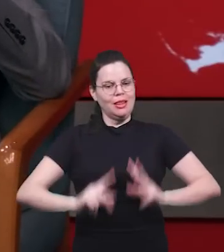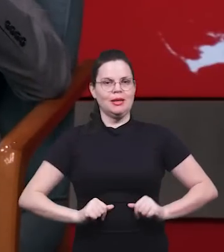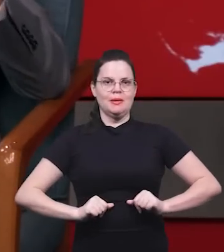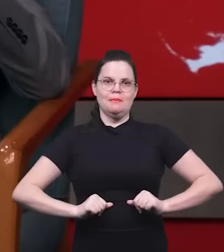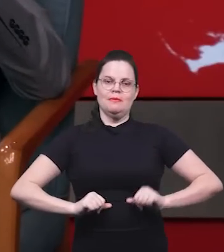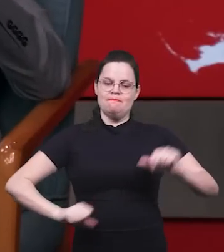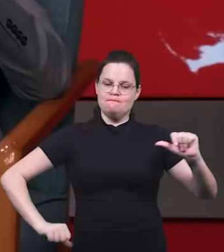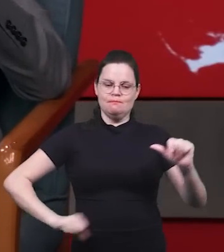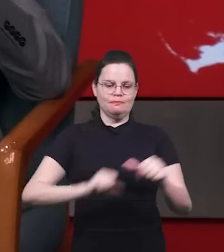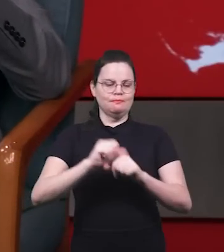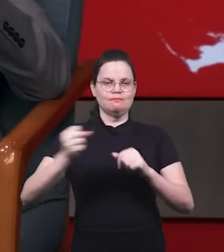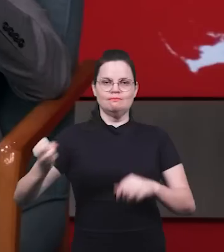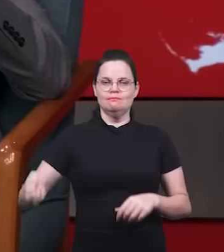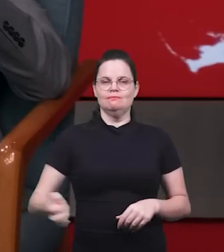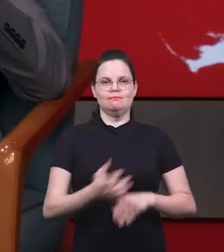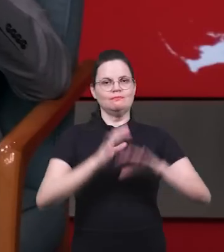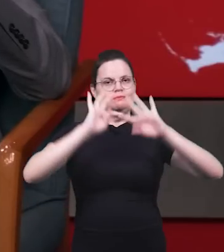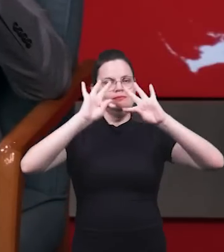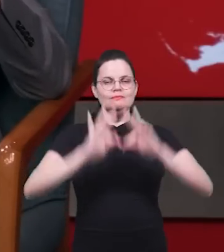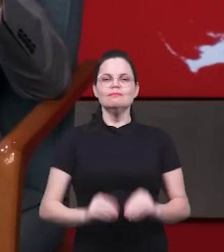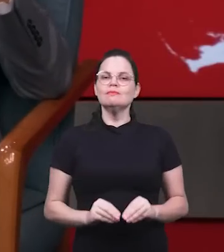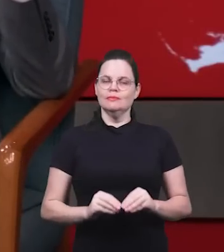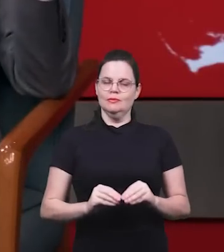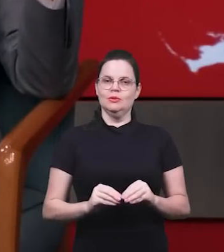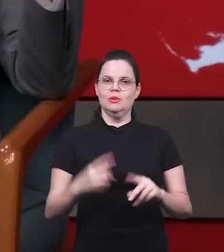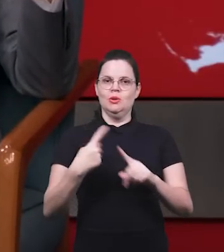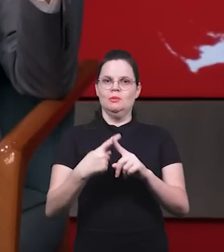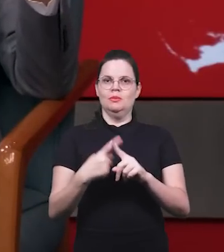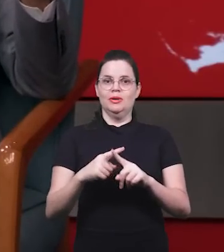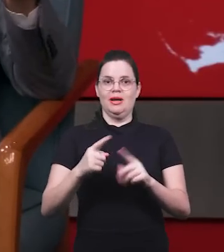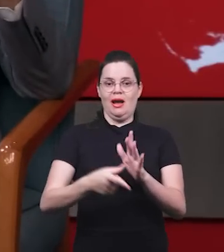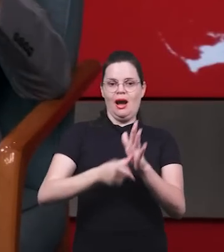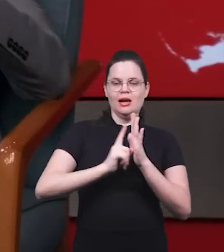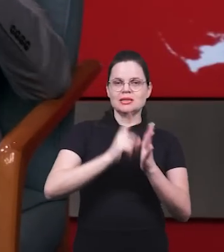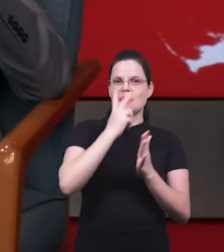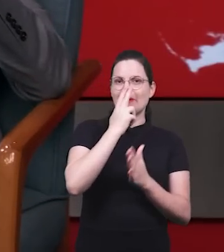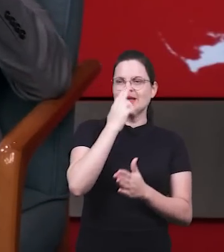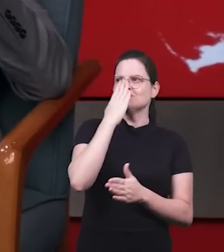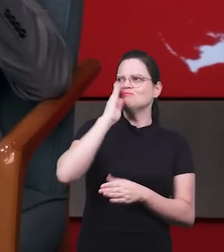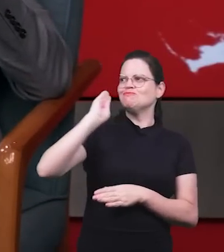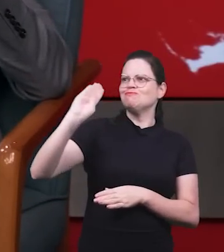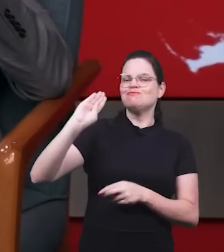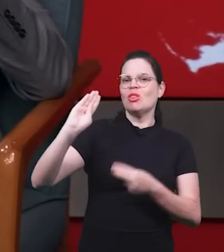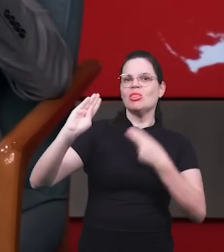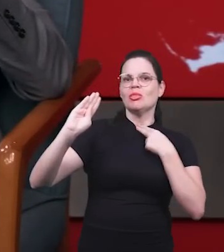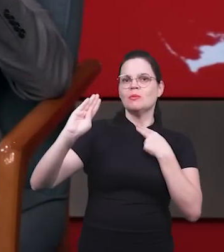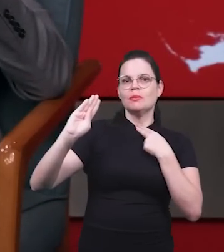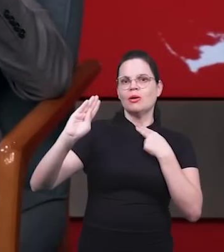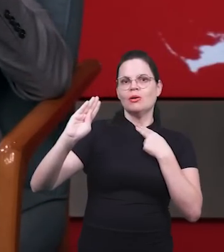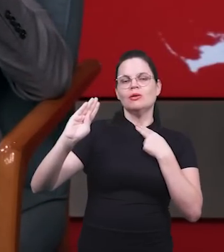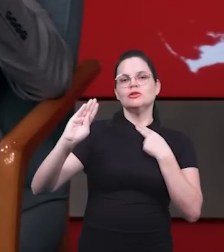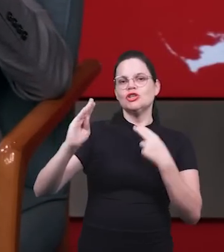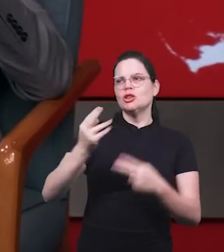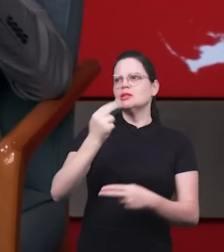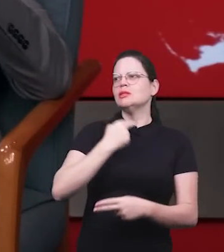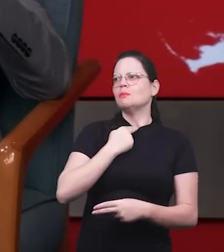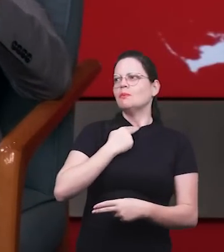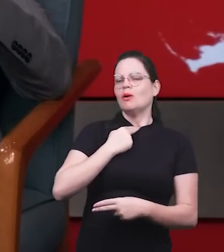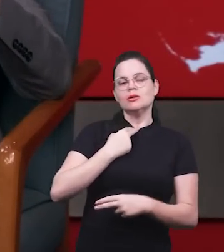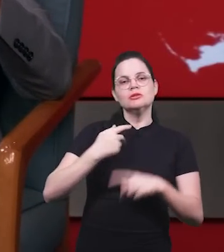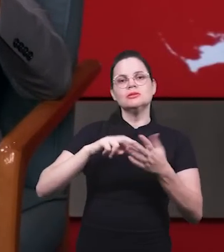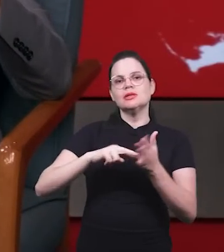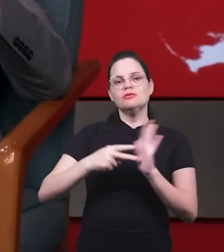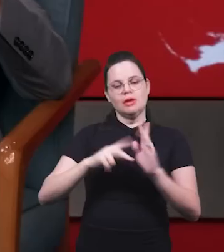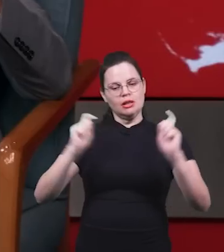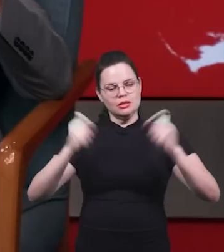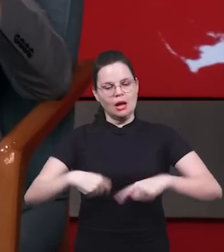muda tudo com relação àquilo que era o velho e agora a nova dispensação. Então,